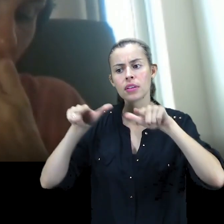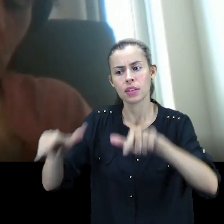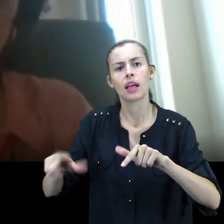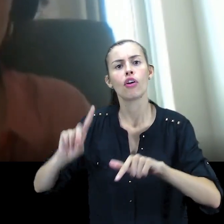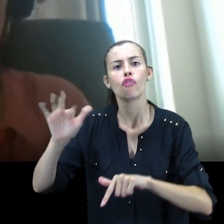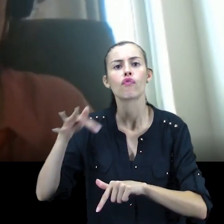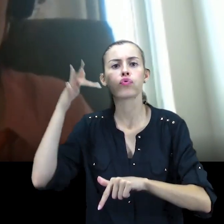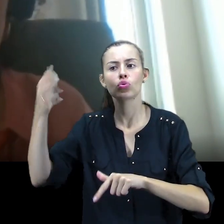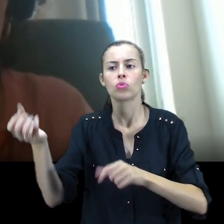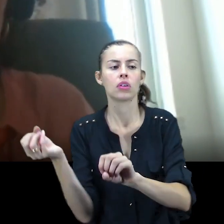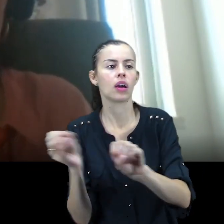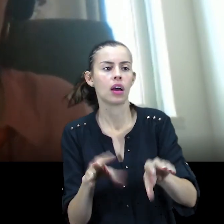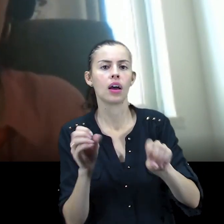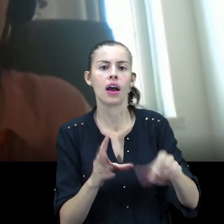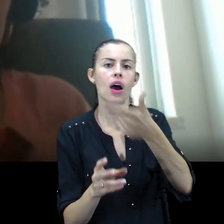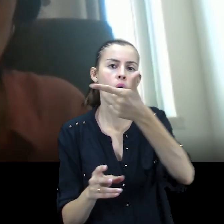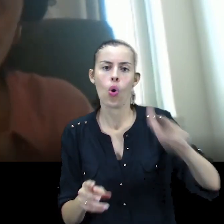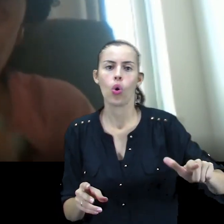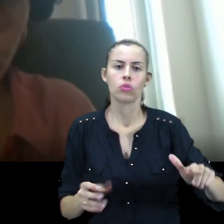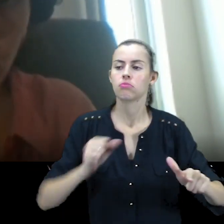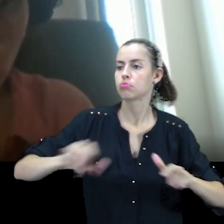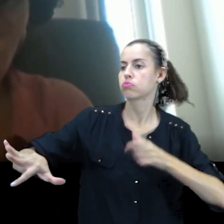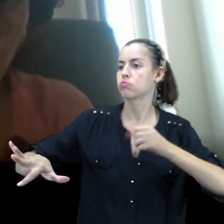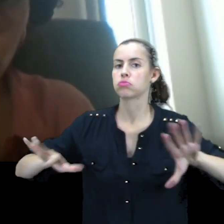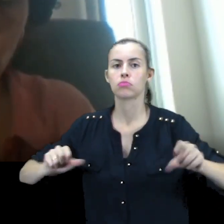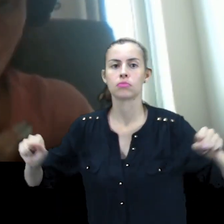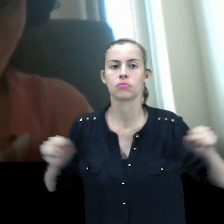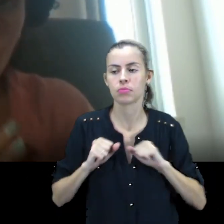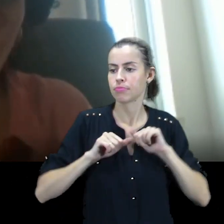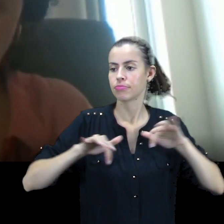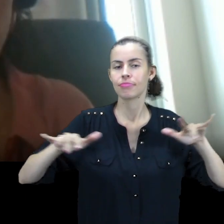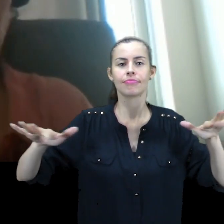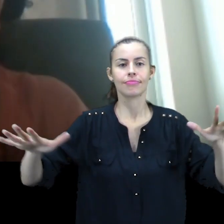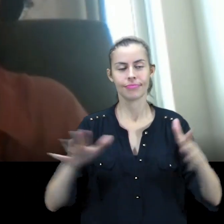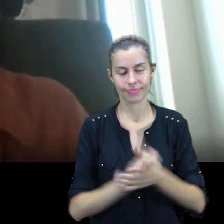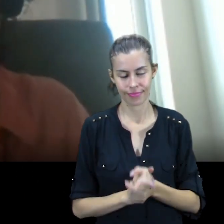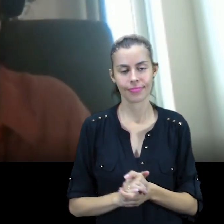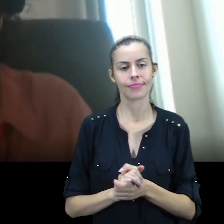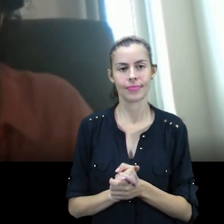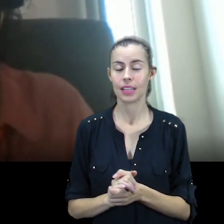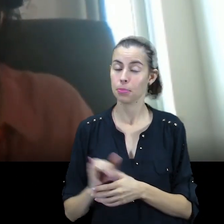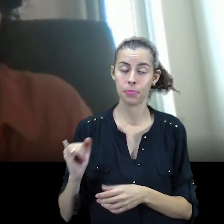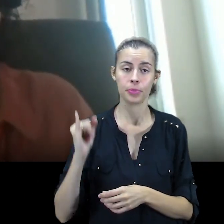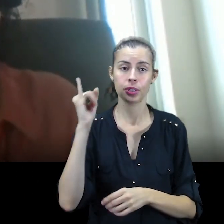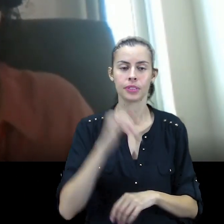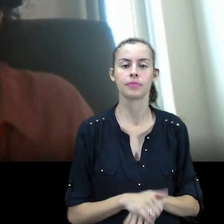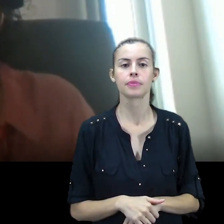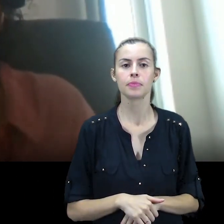além disso, assim, a nossa forma de financiamento de extensão é através de edital.